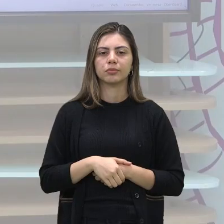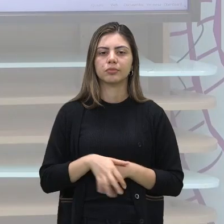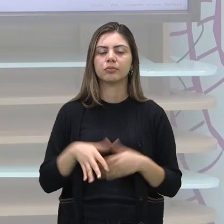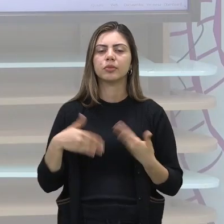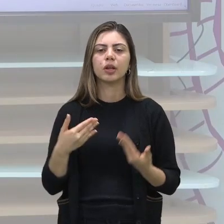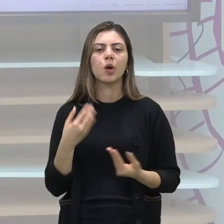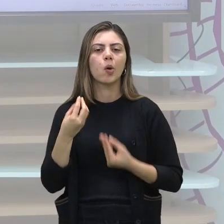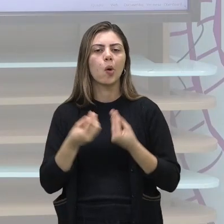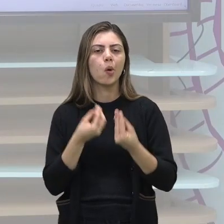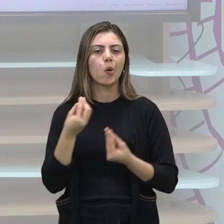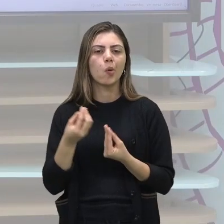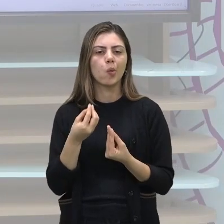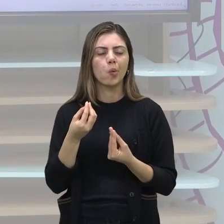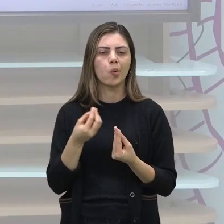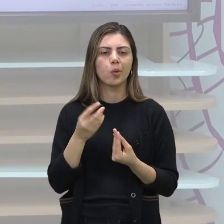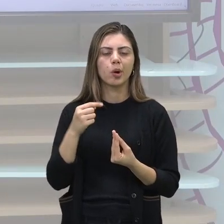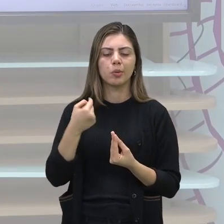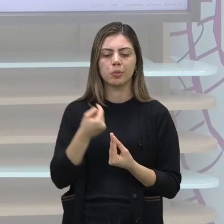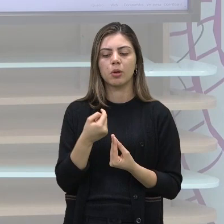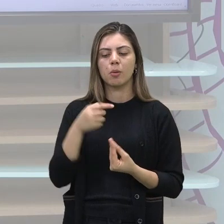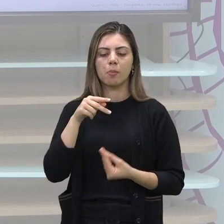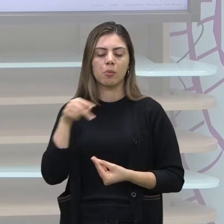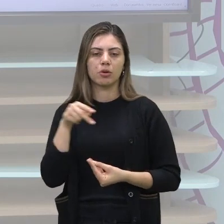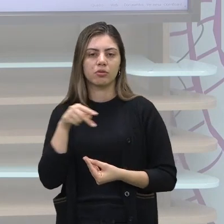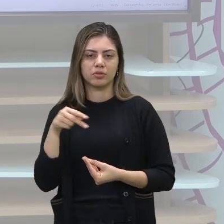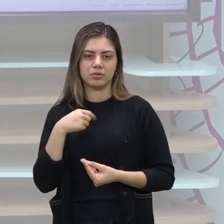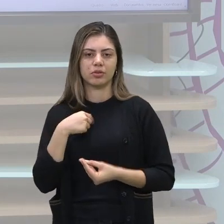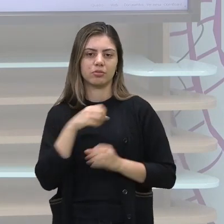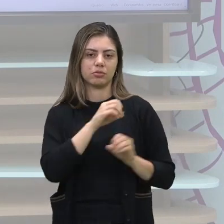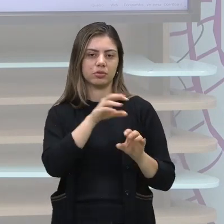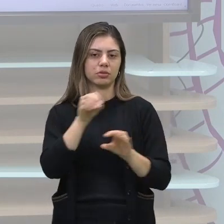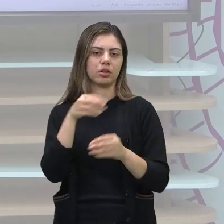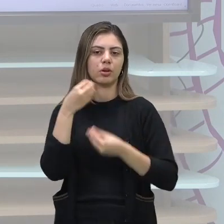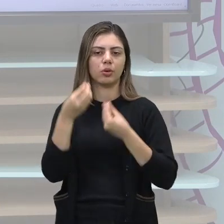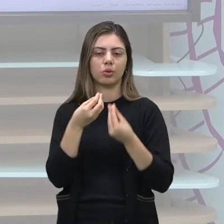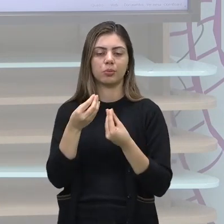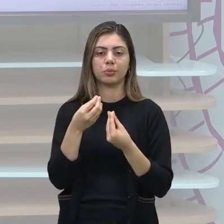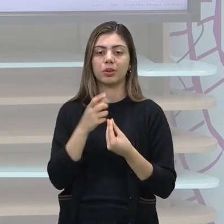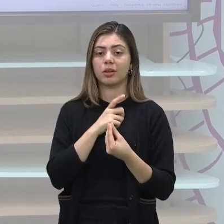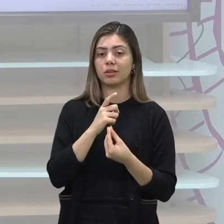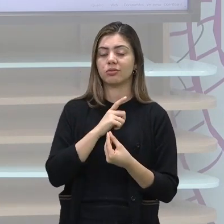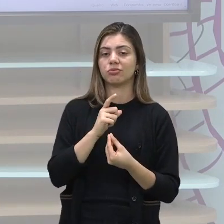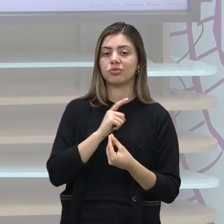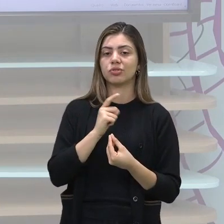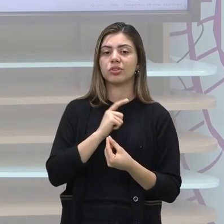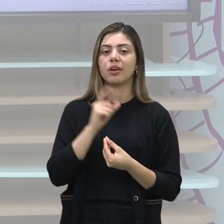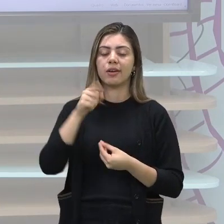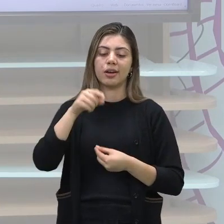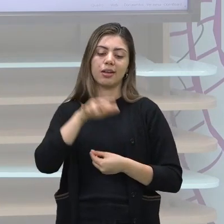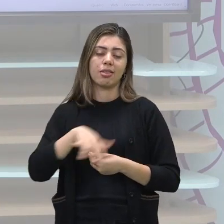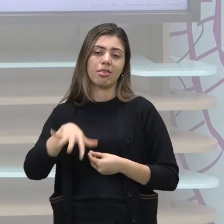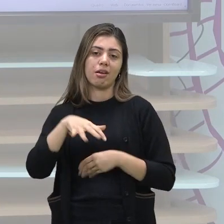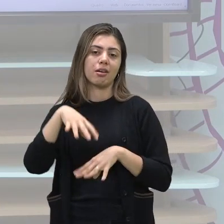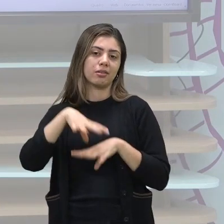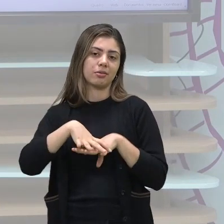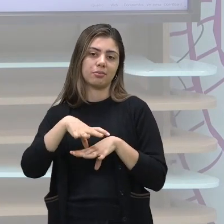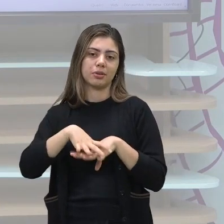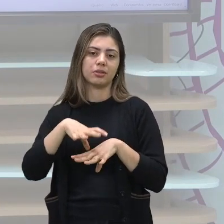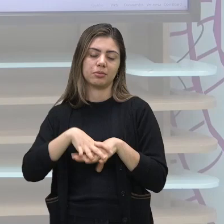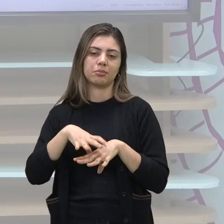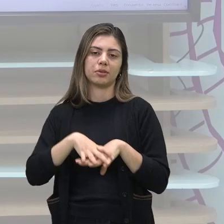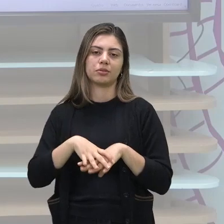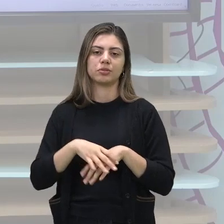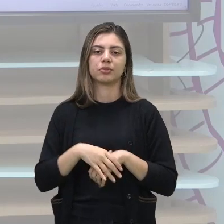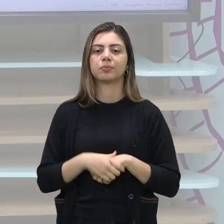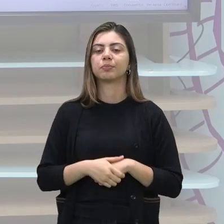a visão do professor Alexandre, que sou eu? Já tive essa visão, né, matemática aqui, ó, onde temos